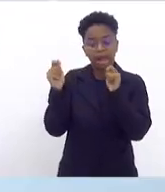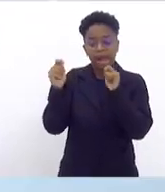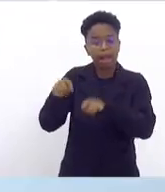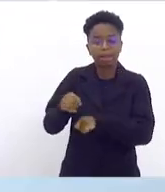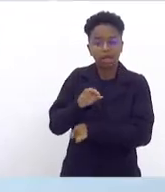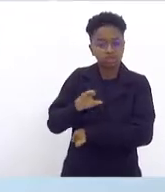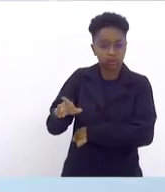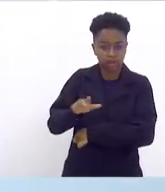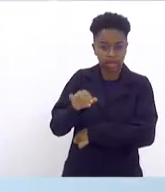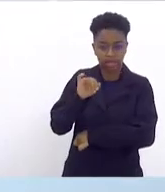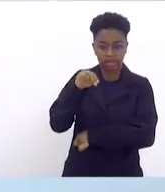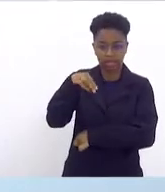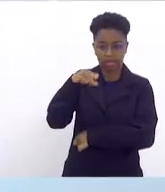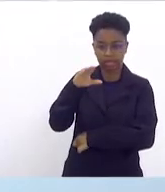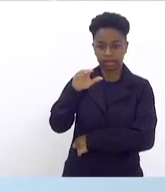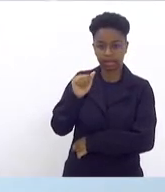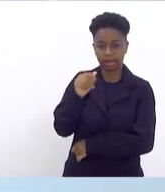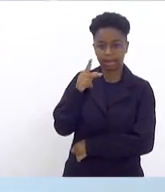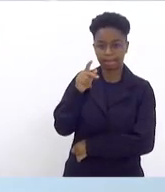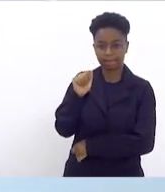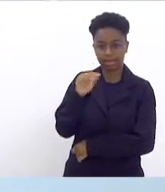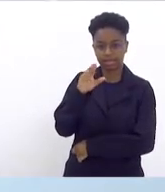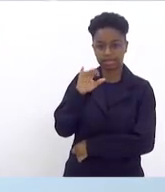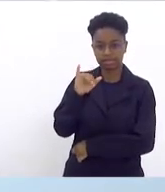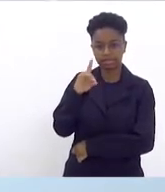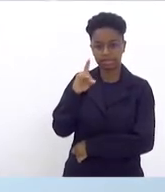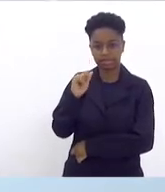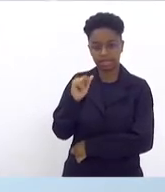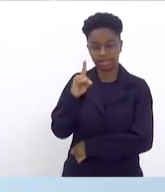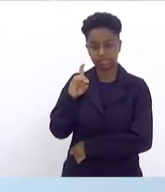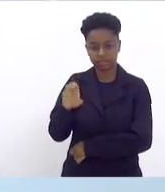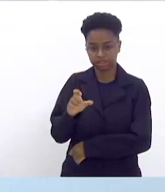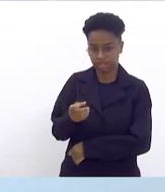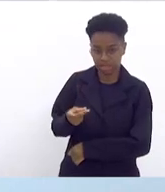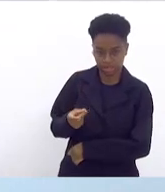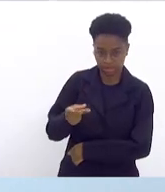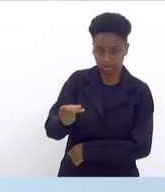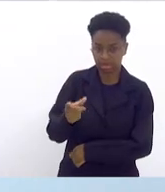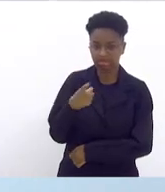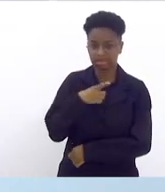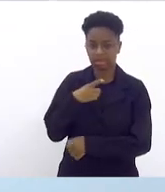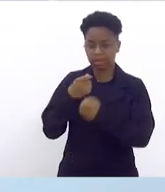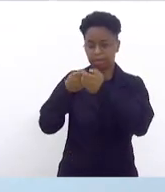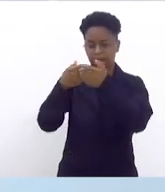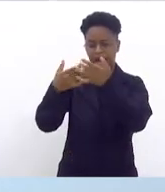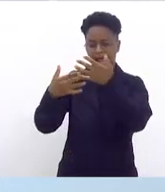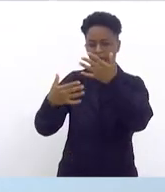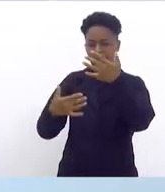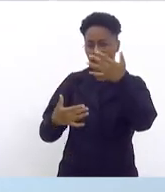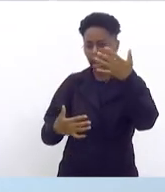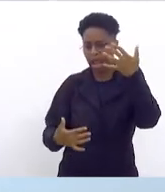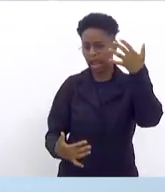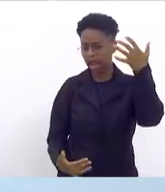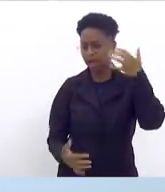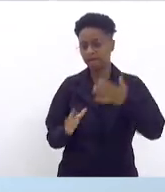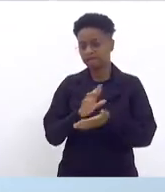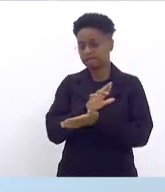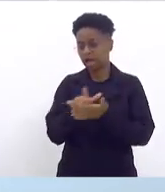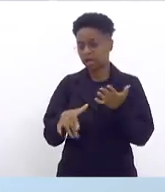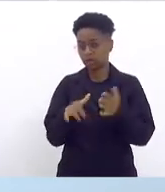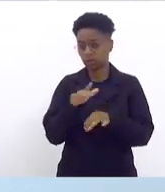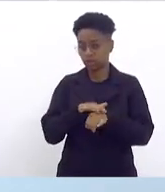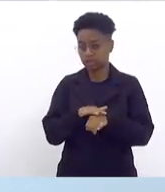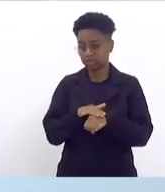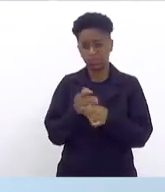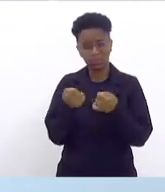Aí lista o elenco de doenças na lei nacional que não necessita